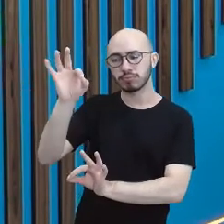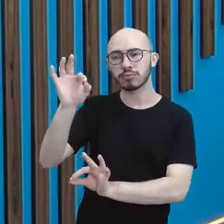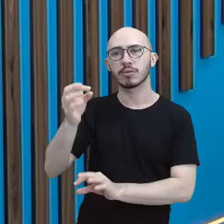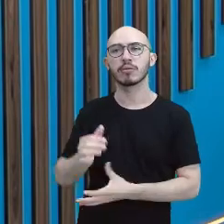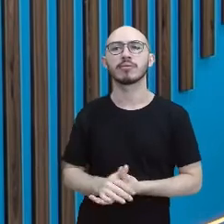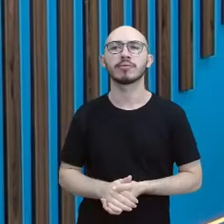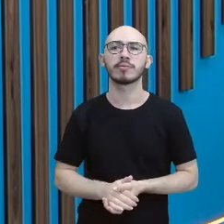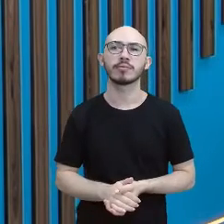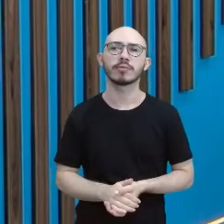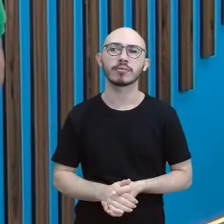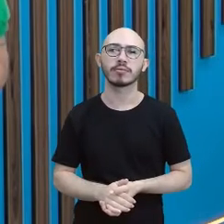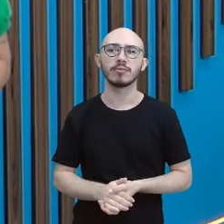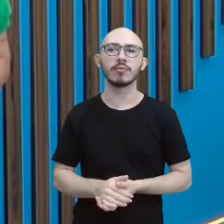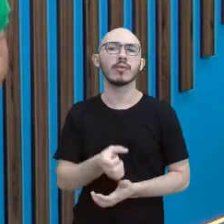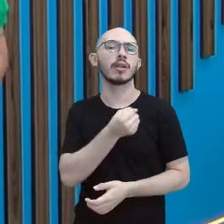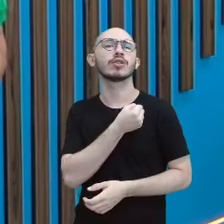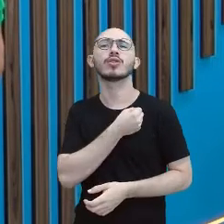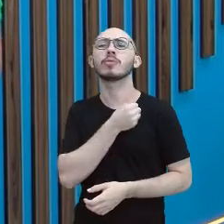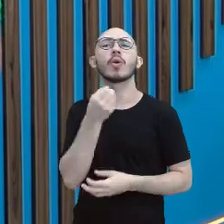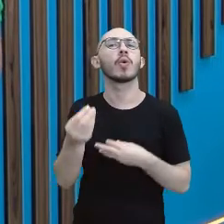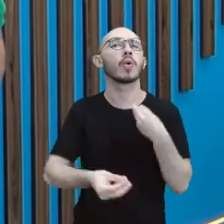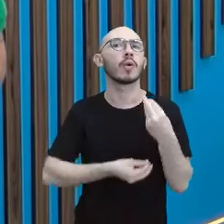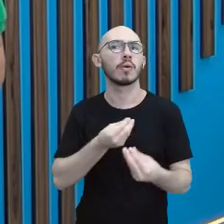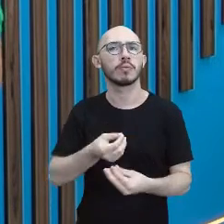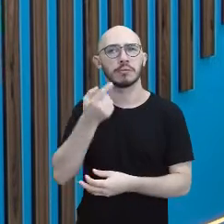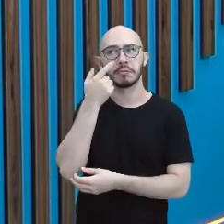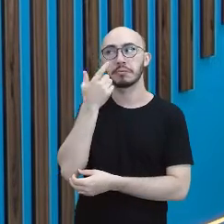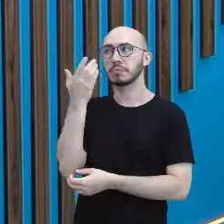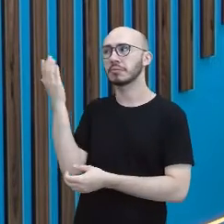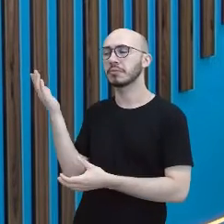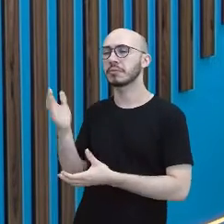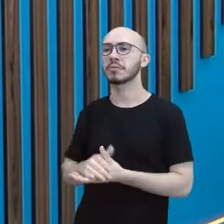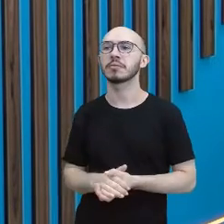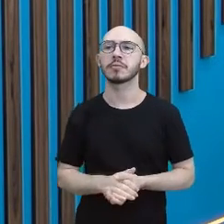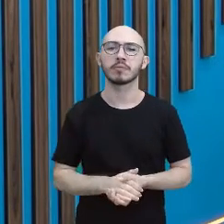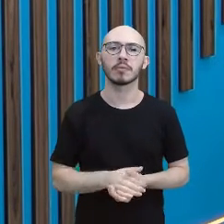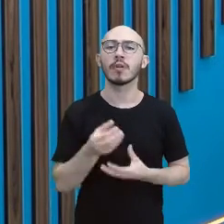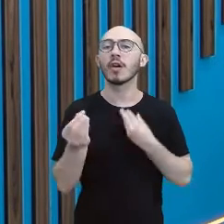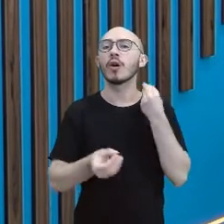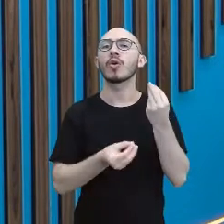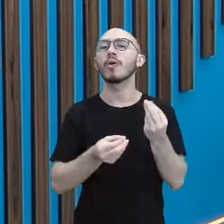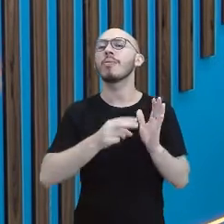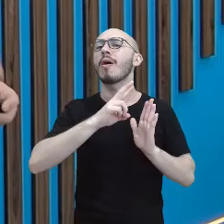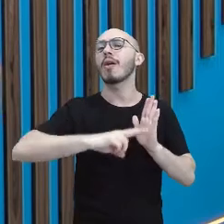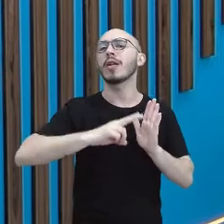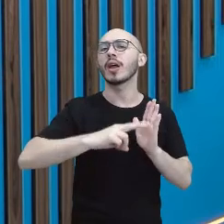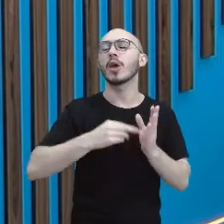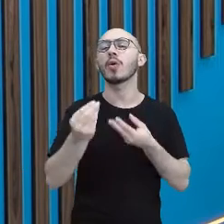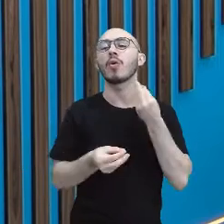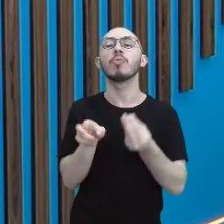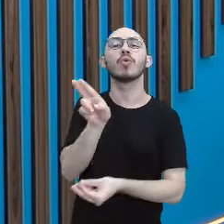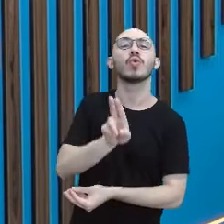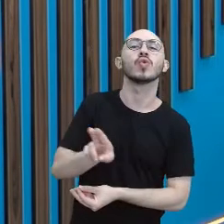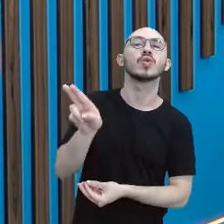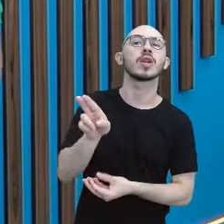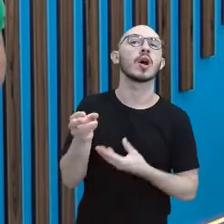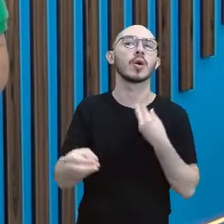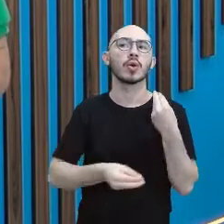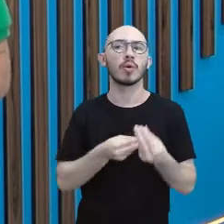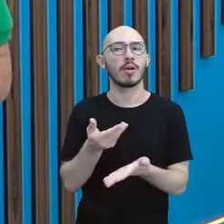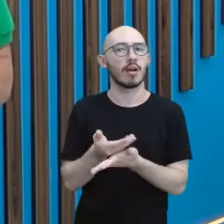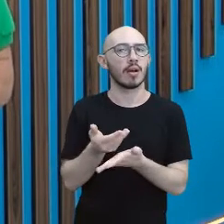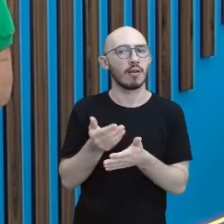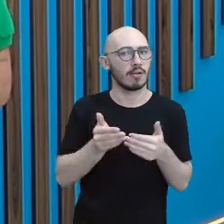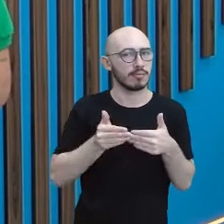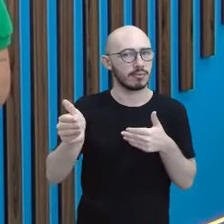é que seria esse número aqui? Então, veja, esse número aqui, como é que a gente lê, como é que a gente vai manipular a partir da próxima